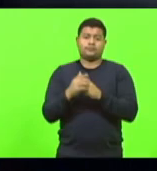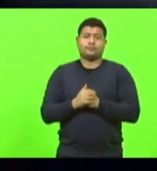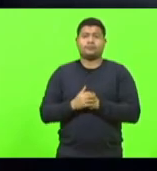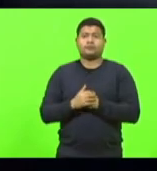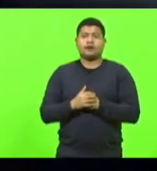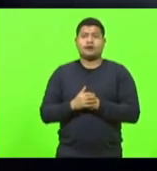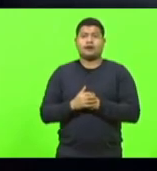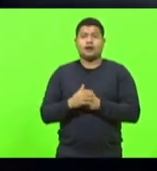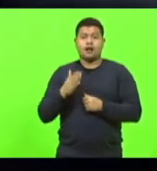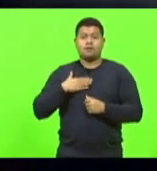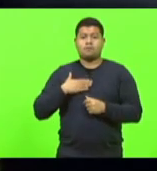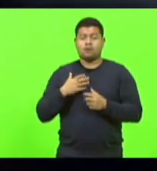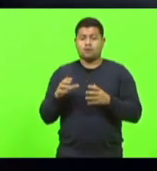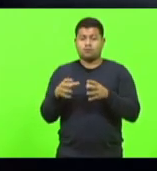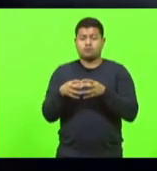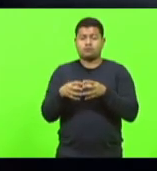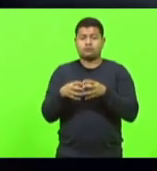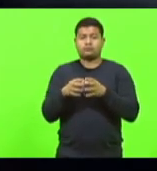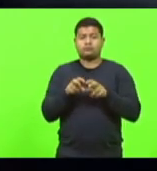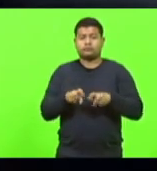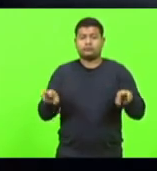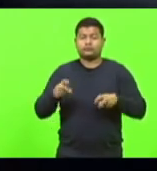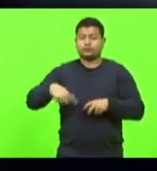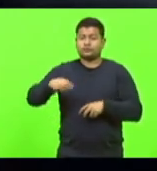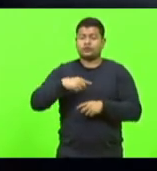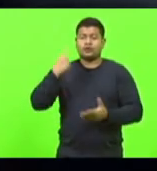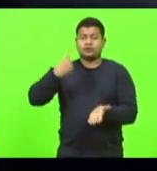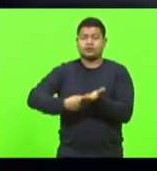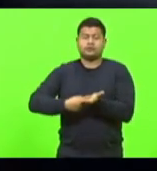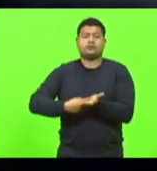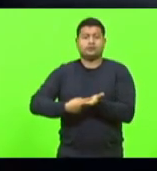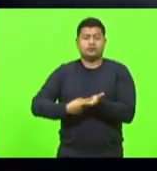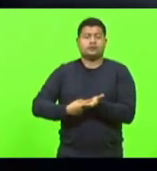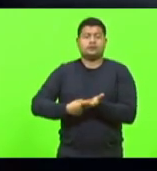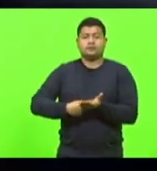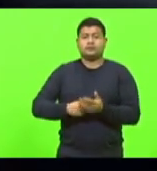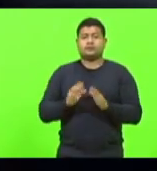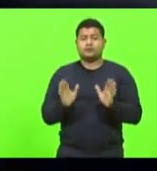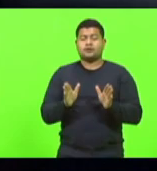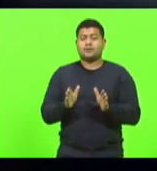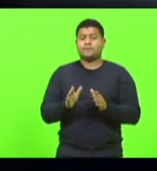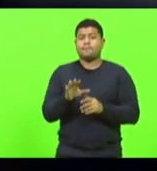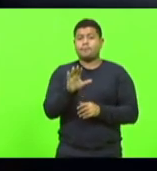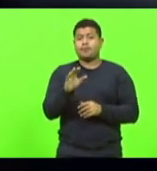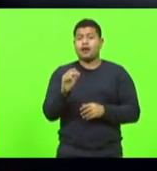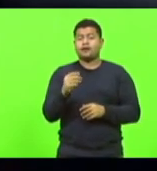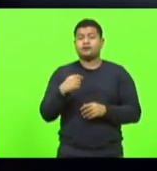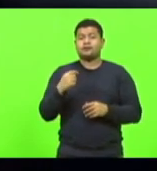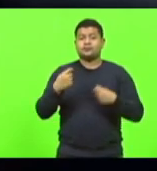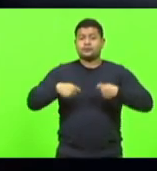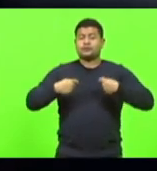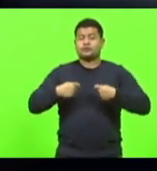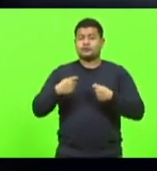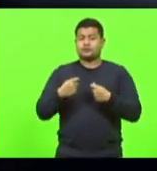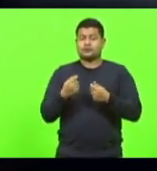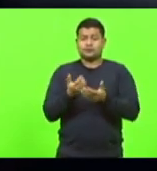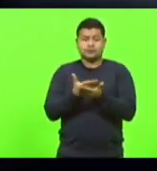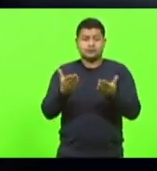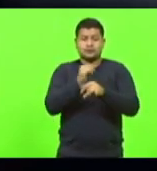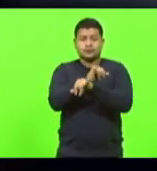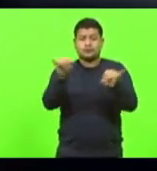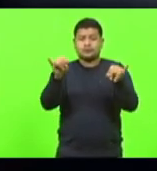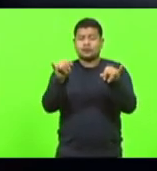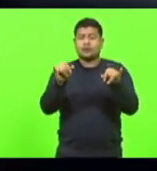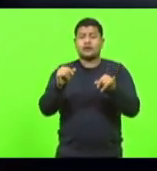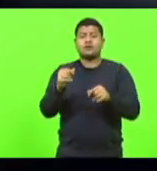posição inclusive que minha bancada também tem que fechamos mas julgo importante trazer à luz da discussão da PEC a